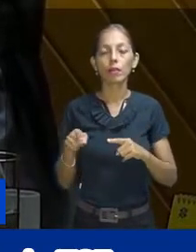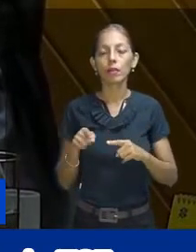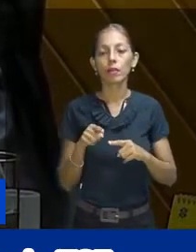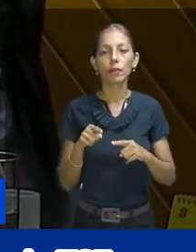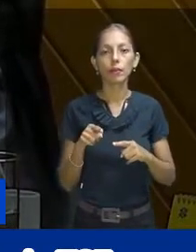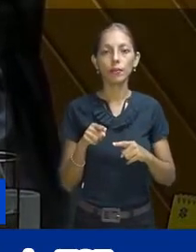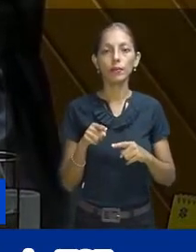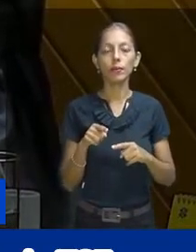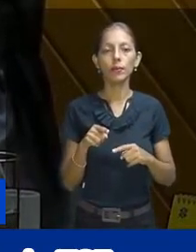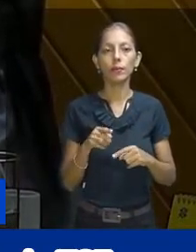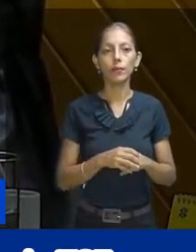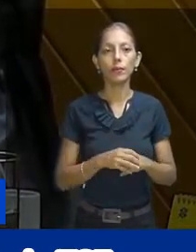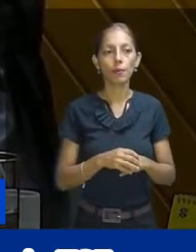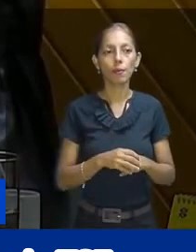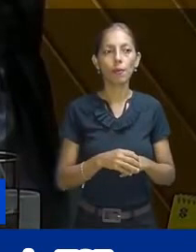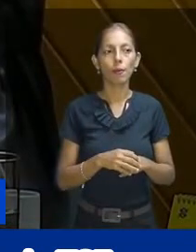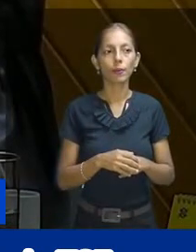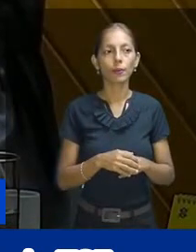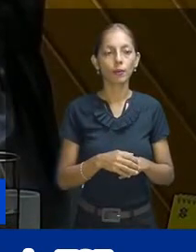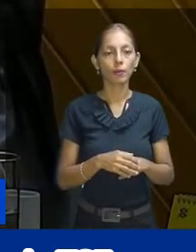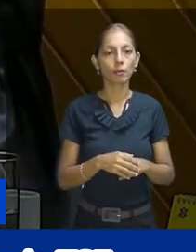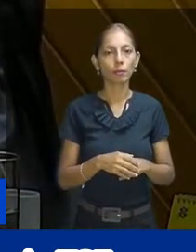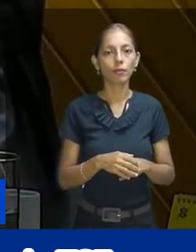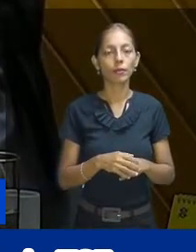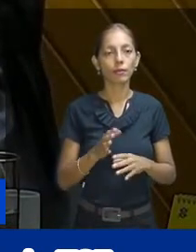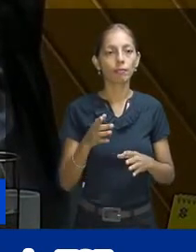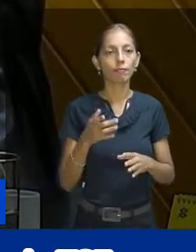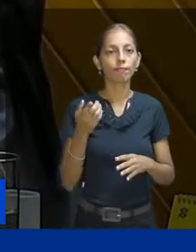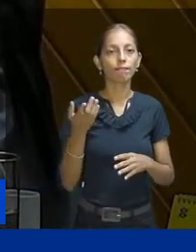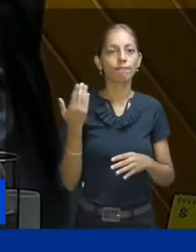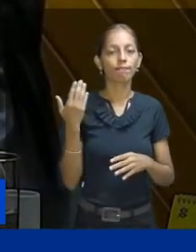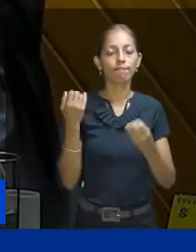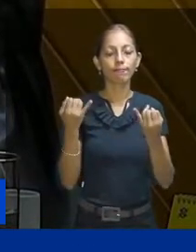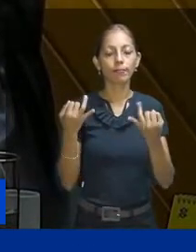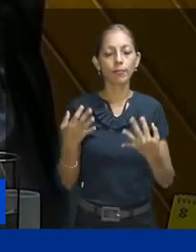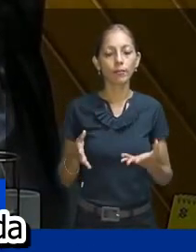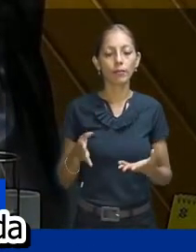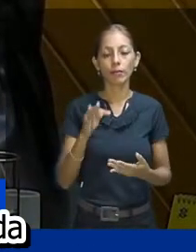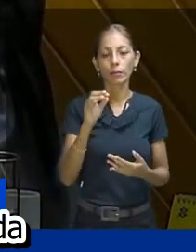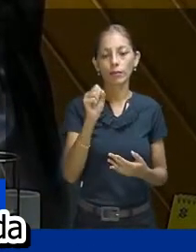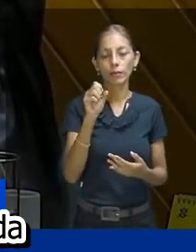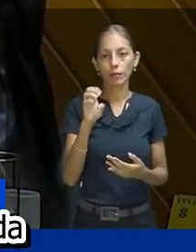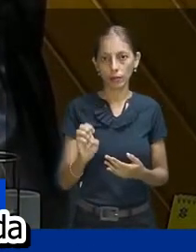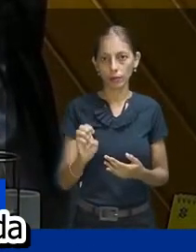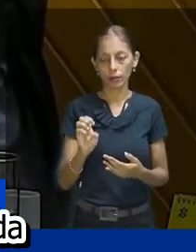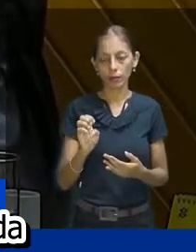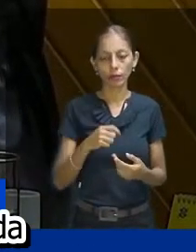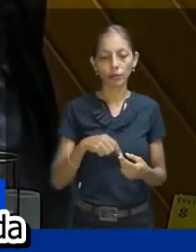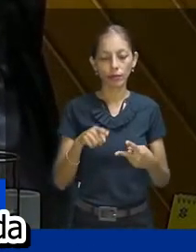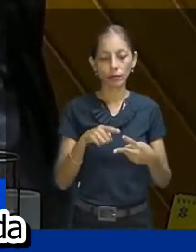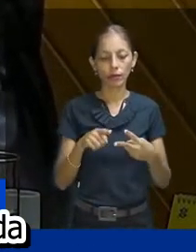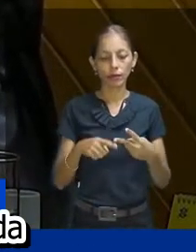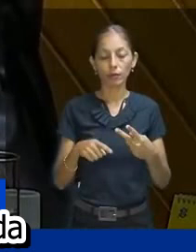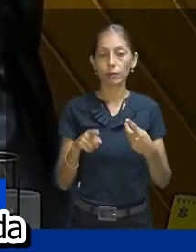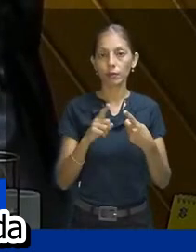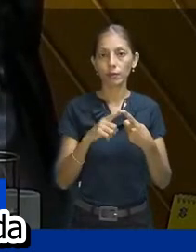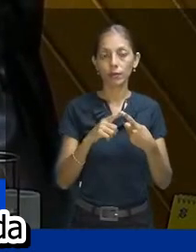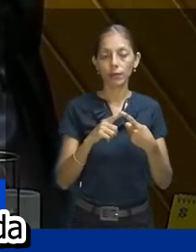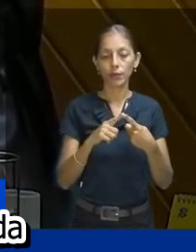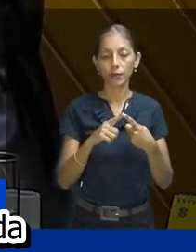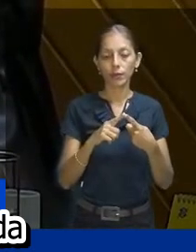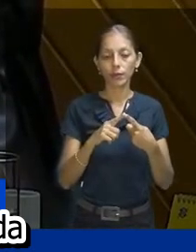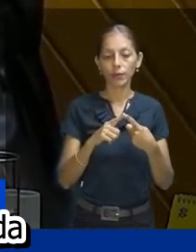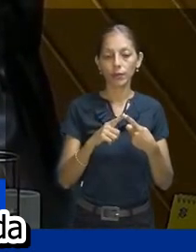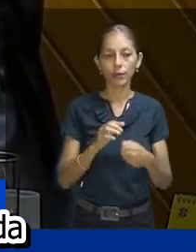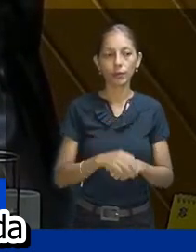expresso desses dois precedentes que eu anunciei anteriormente do TSE, que é o precedente sobre a aplicação